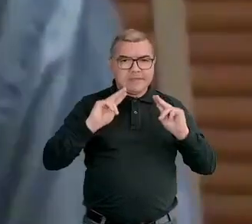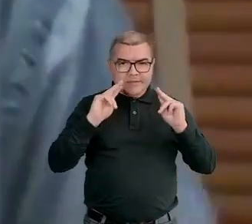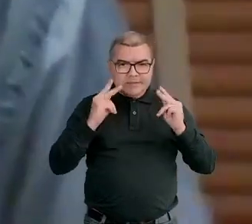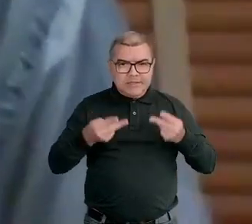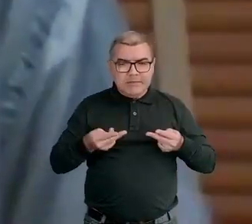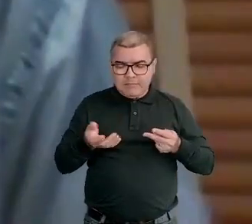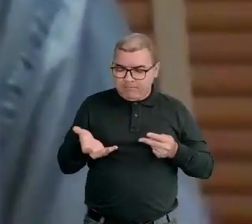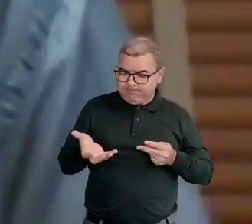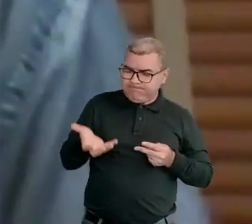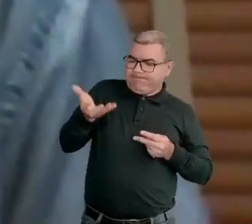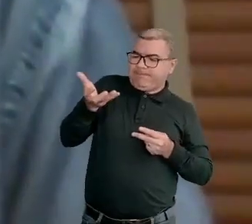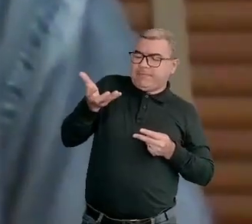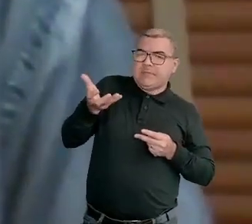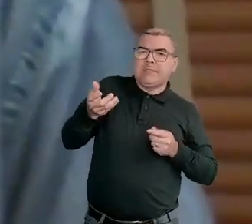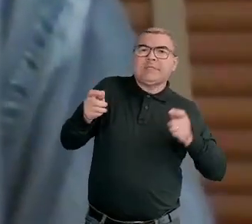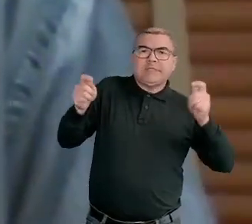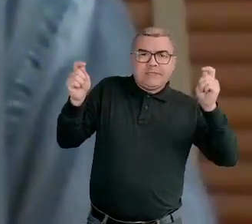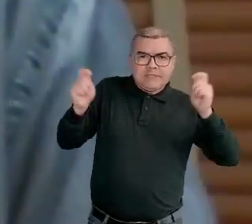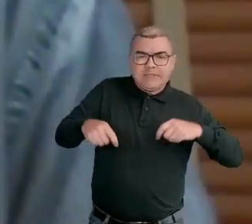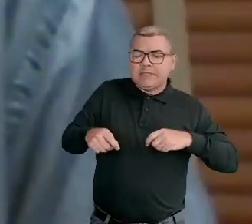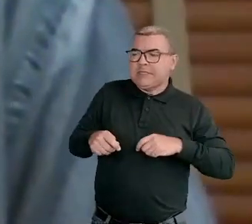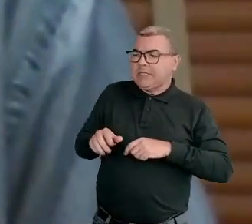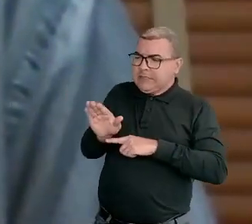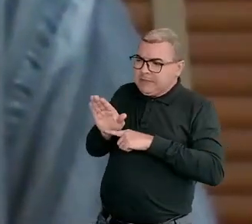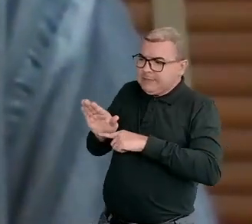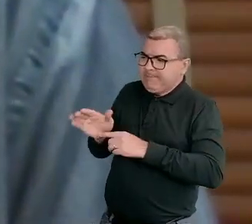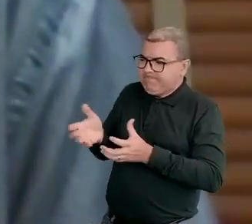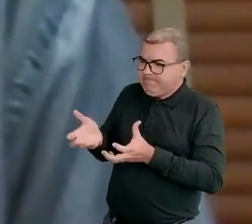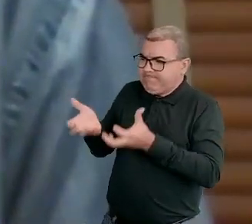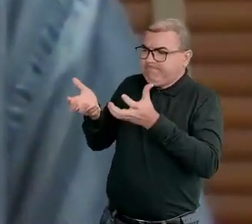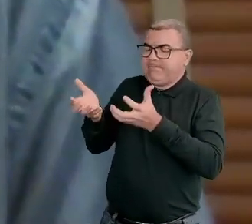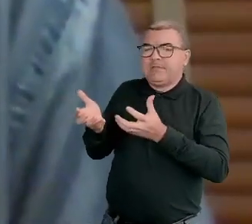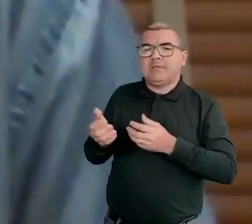ser ressaltados nas pessoas,